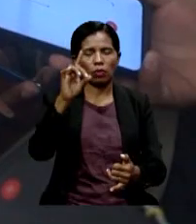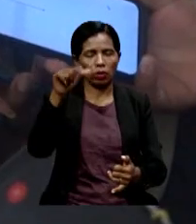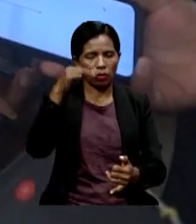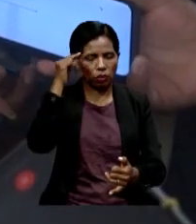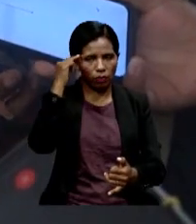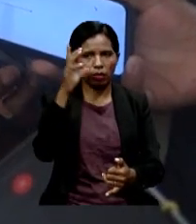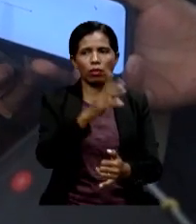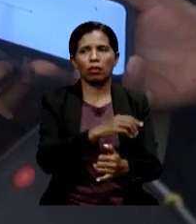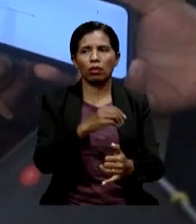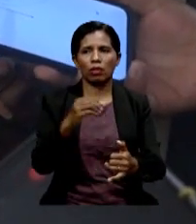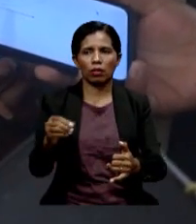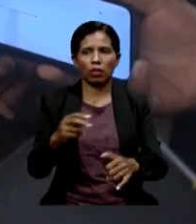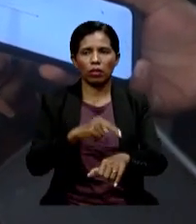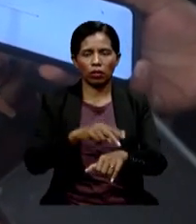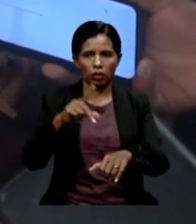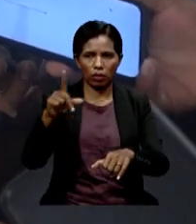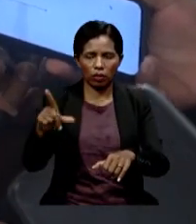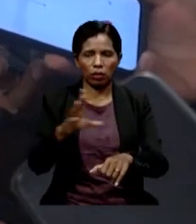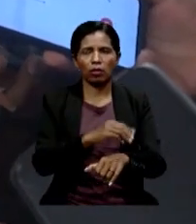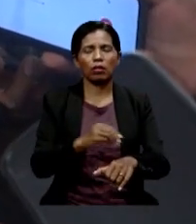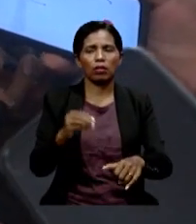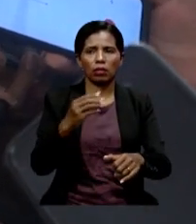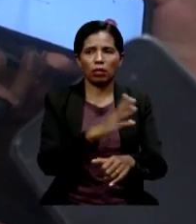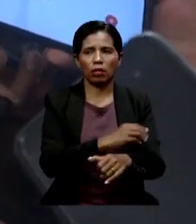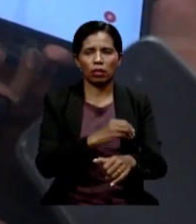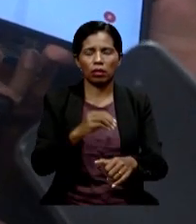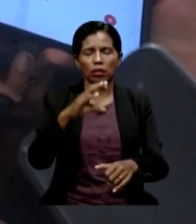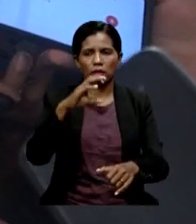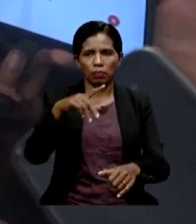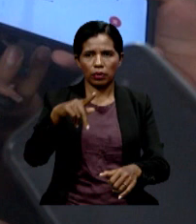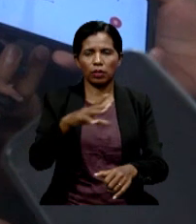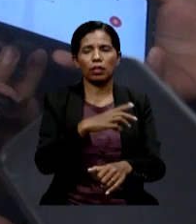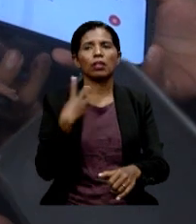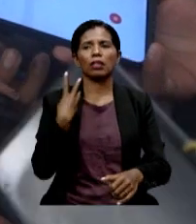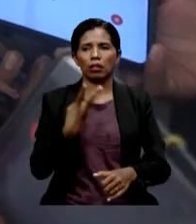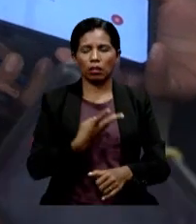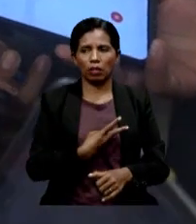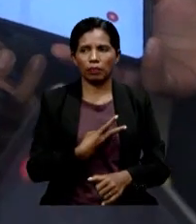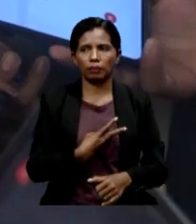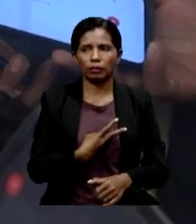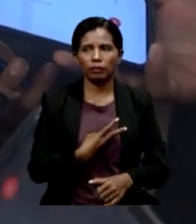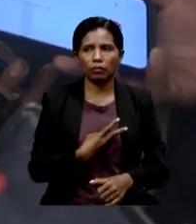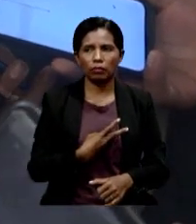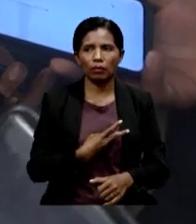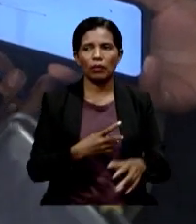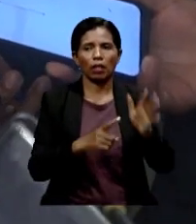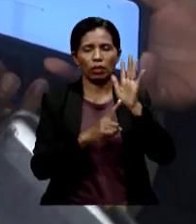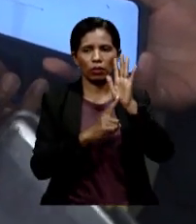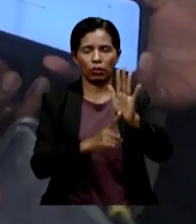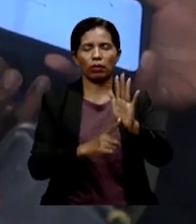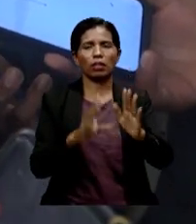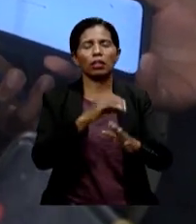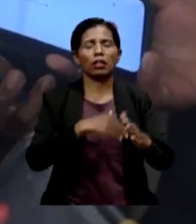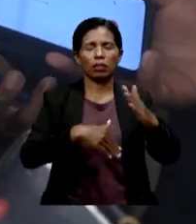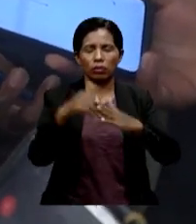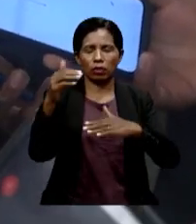constitucional, National Connectivity Project, a NCPCT, ita alarga ita na rede infraestrutura, né?